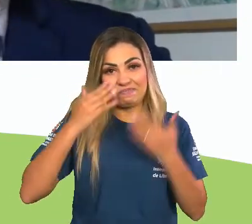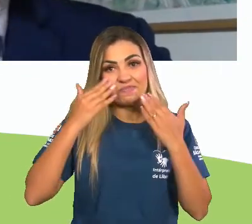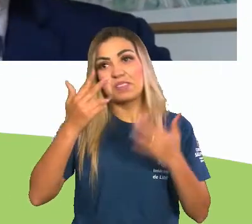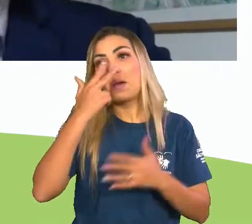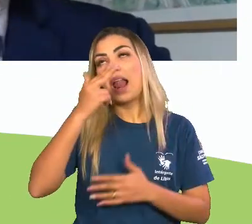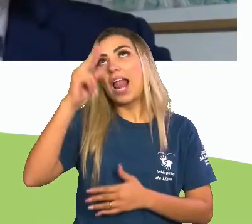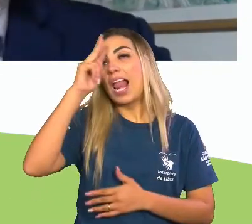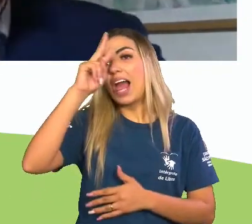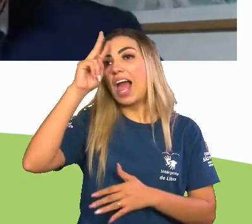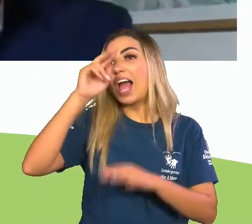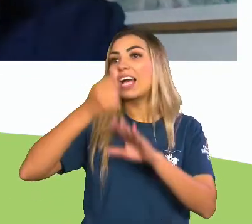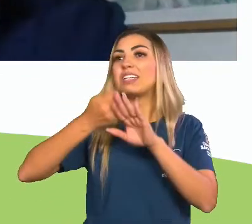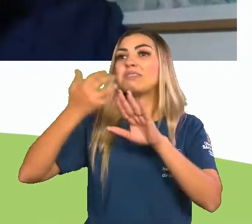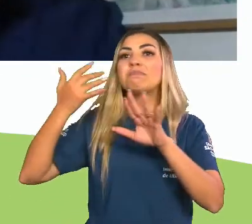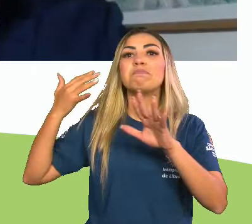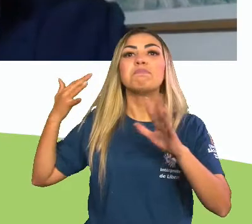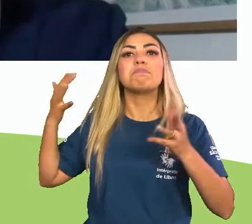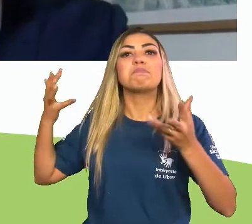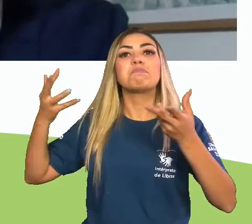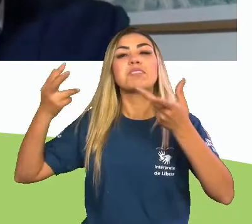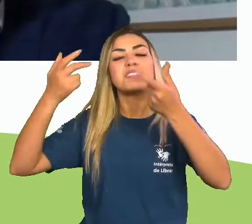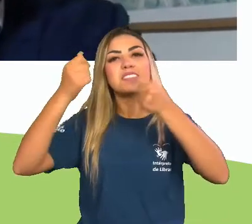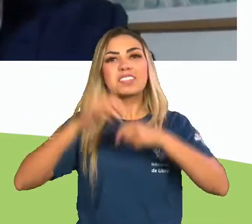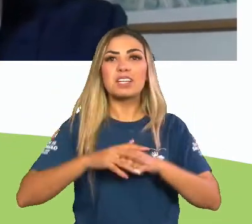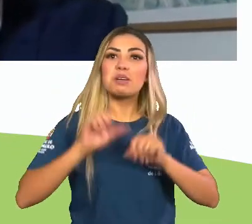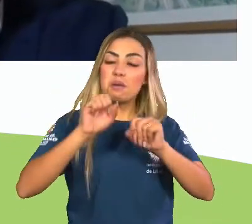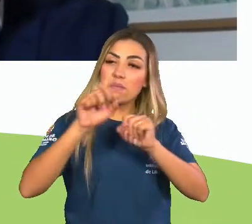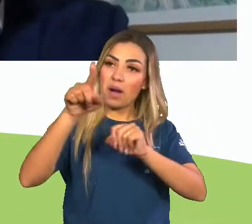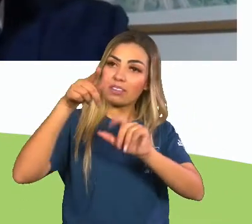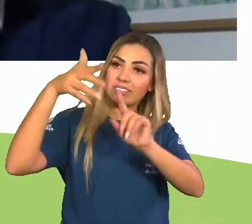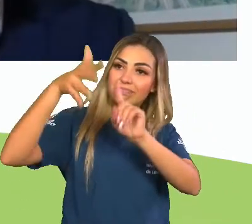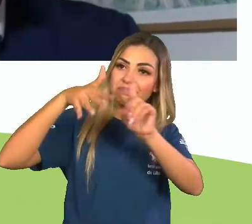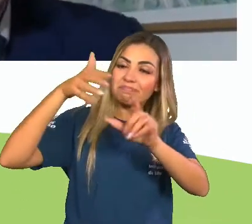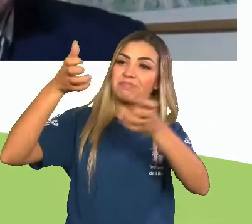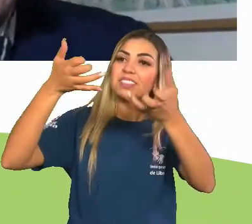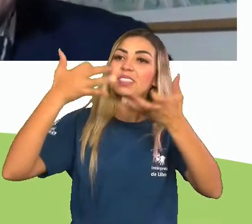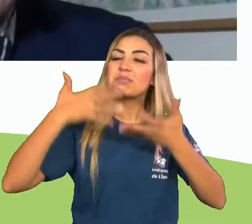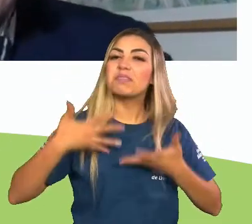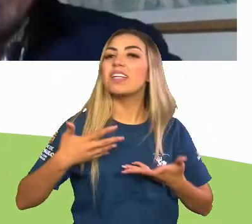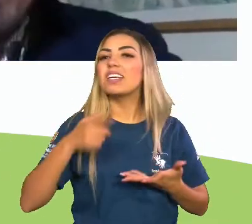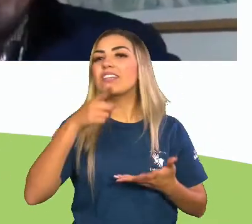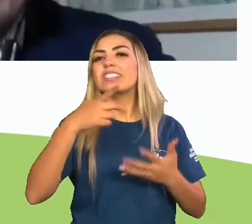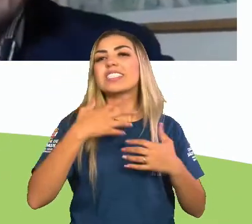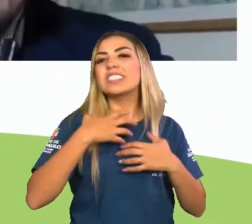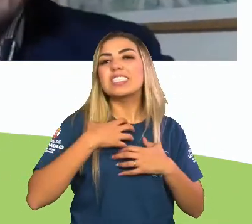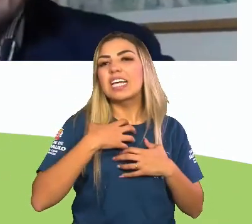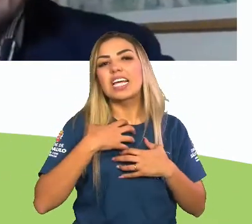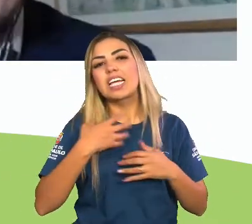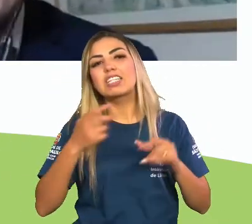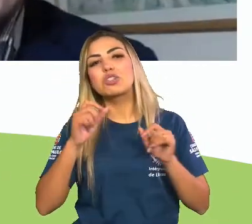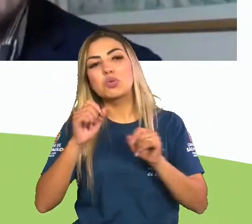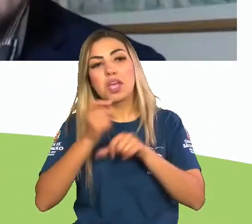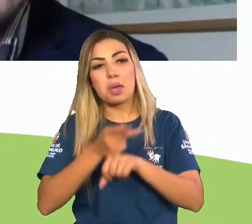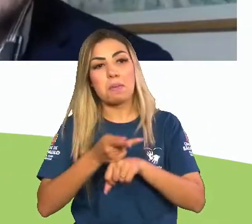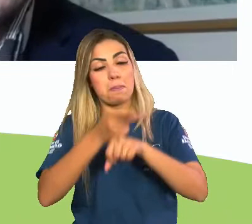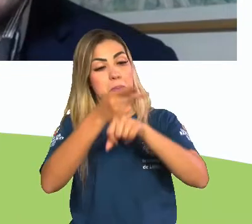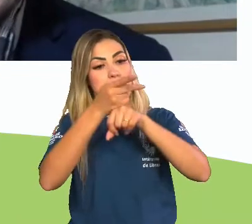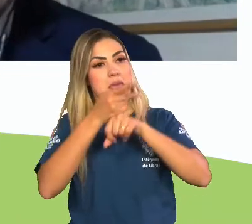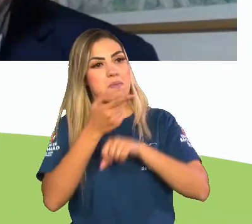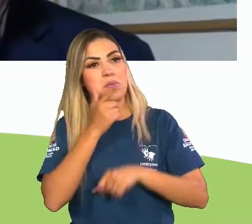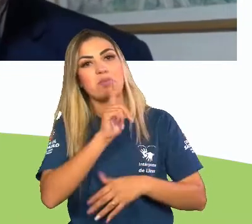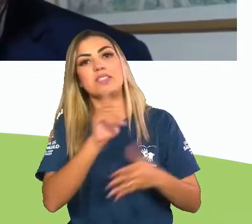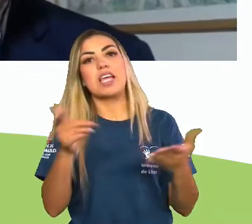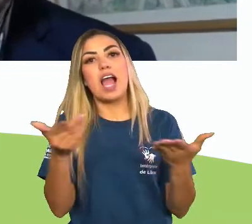lembranças incríveis para você, eu acredito. A gente queria te ouvir agora. O que de fato representa para você receber esse prêmio agora em